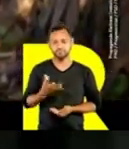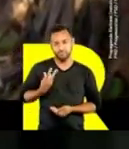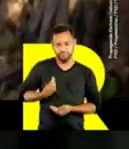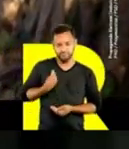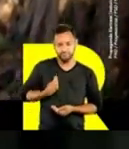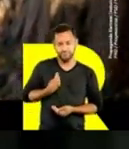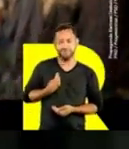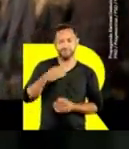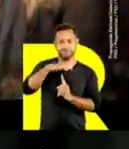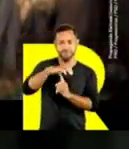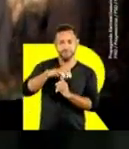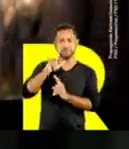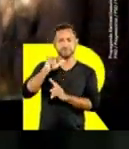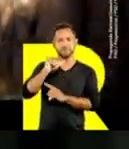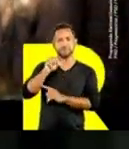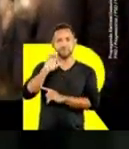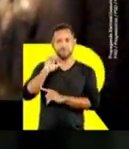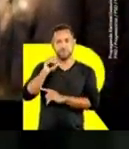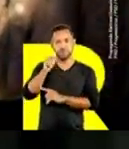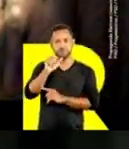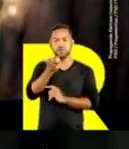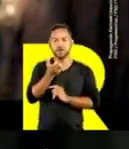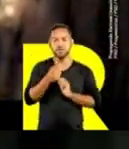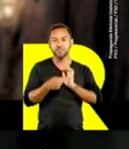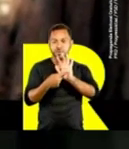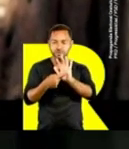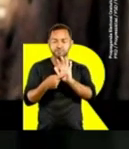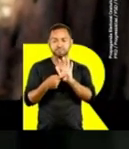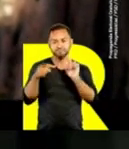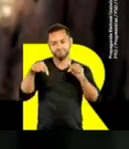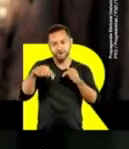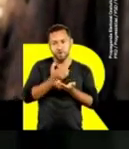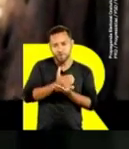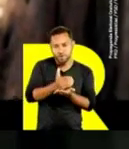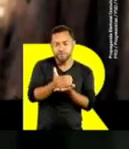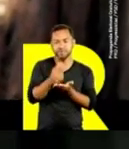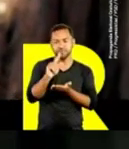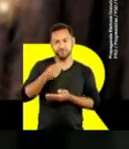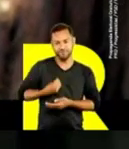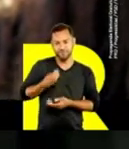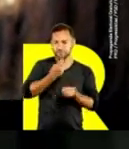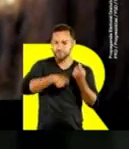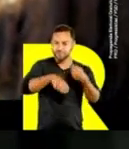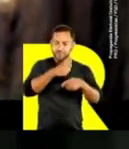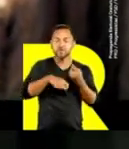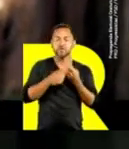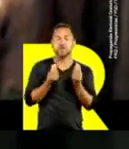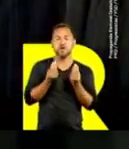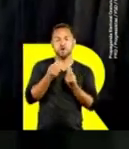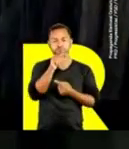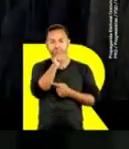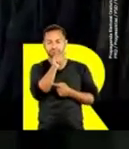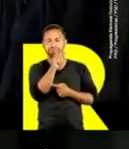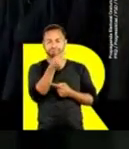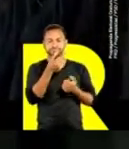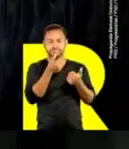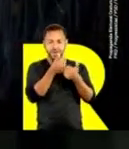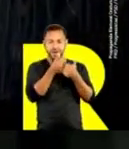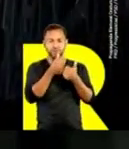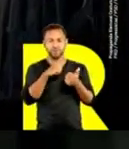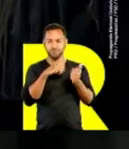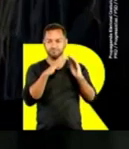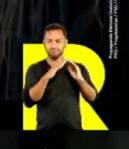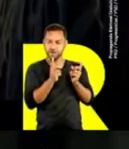Estou aqui na Praça Lisboa. Eu queria te mostrar, foi aqui que eu comecei a minha vida de empresário. Ali tem um açougue e